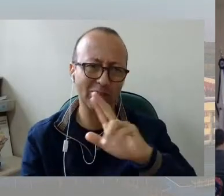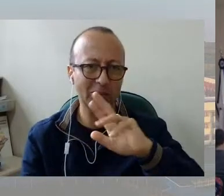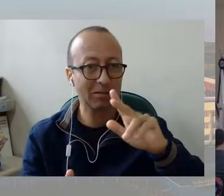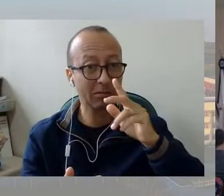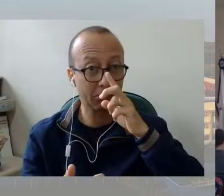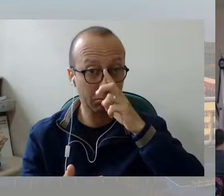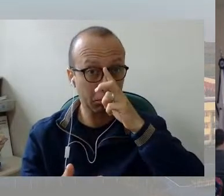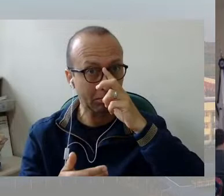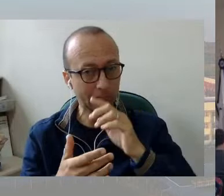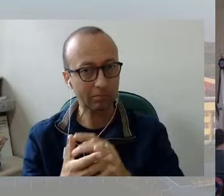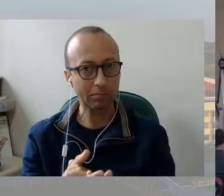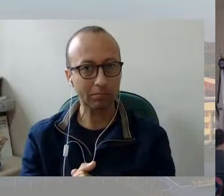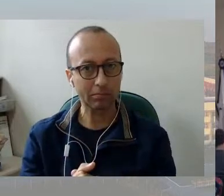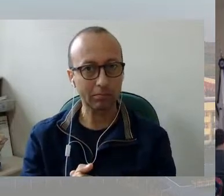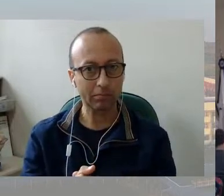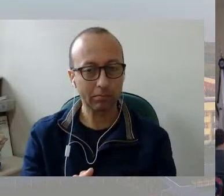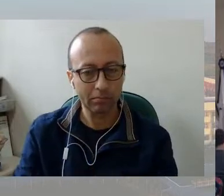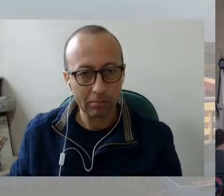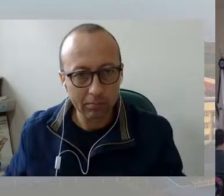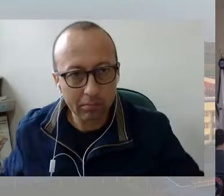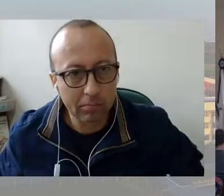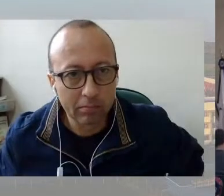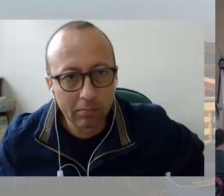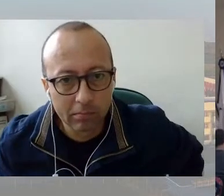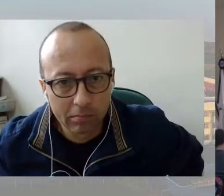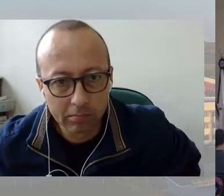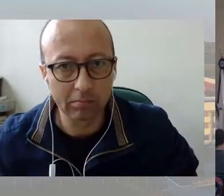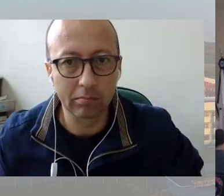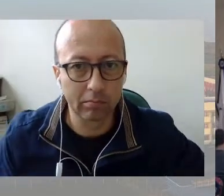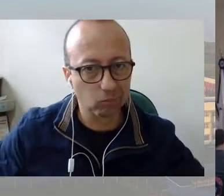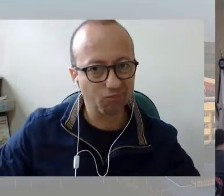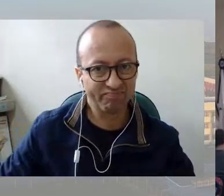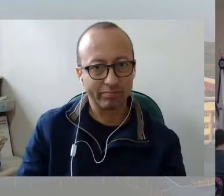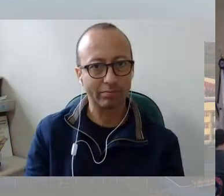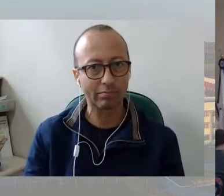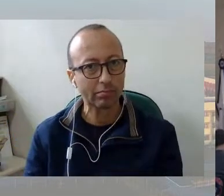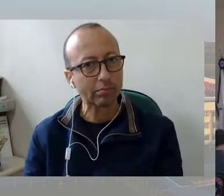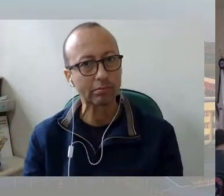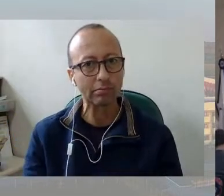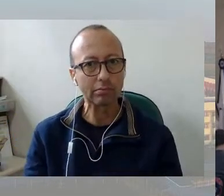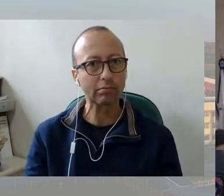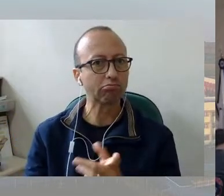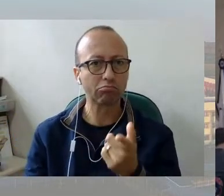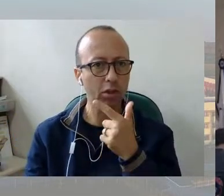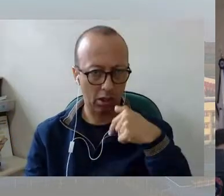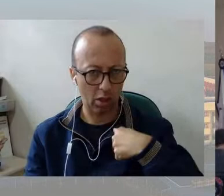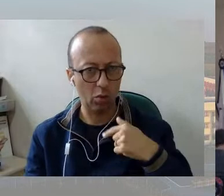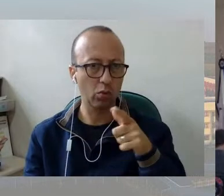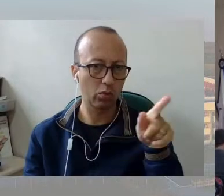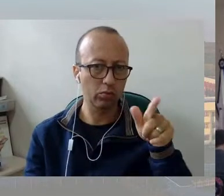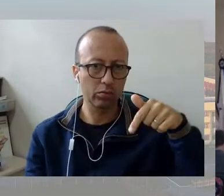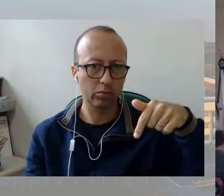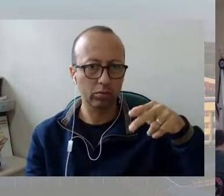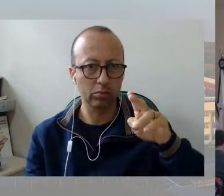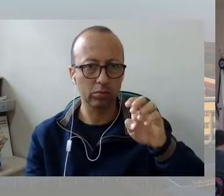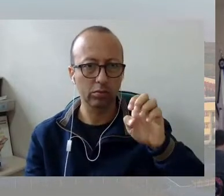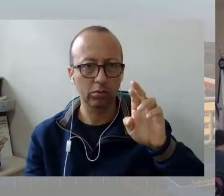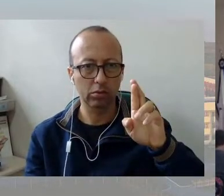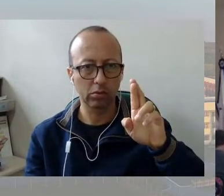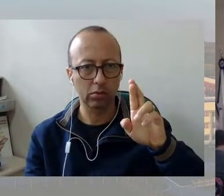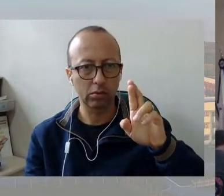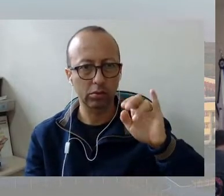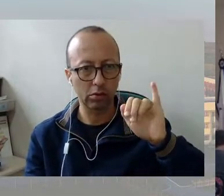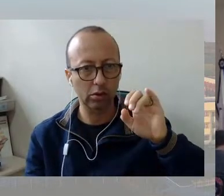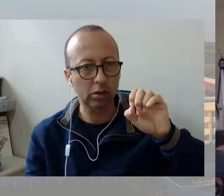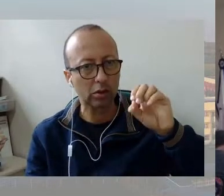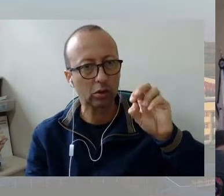porque, e eu acho que nenhuma pessoa nessa posição iria permitir isso. Eu, o Querol, se estivesse aqui, ninguém ia permitir isso. Claro que não.